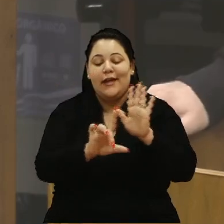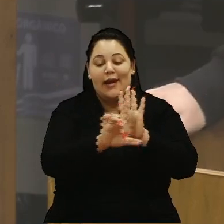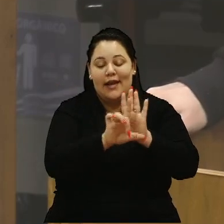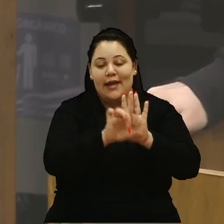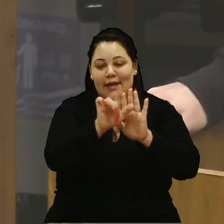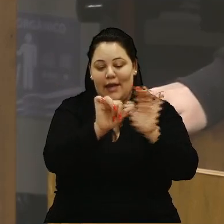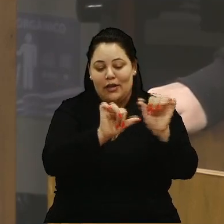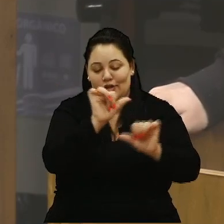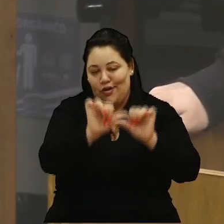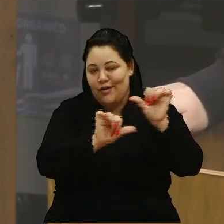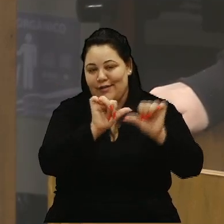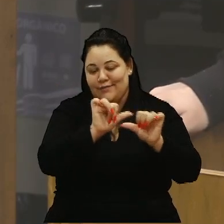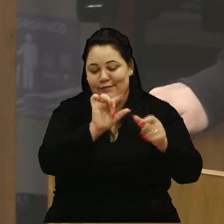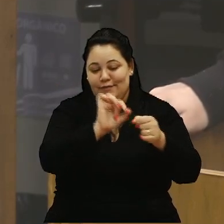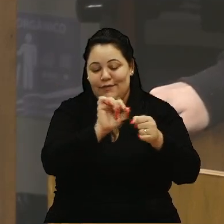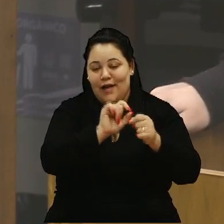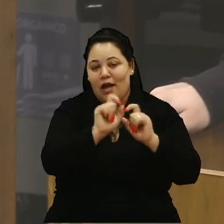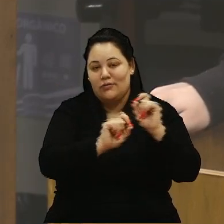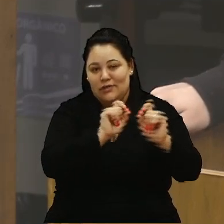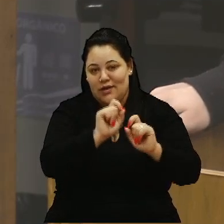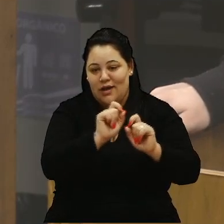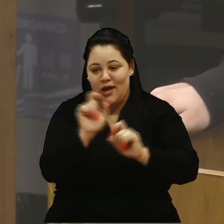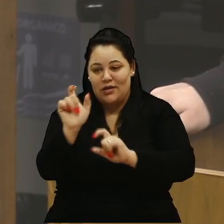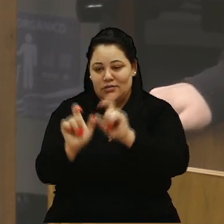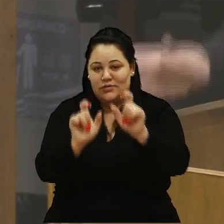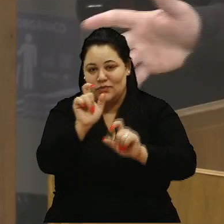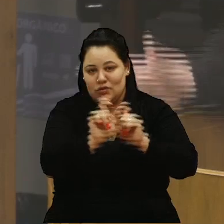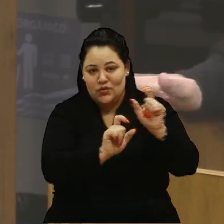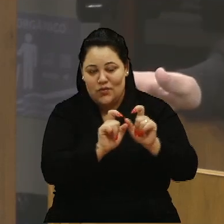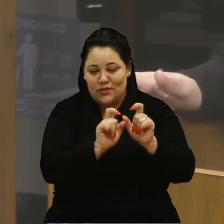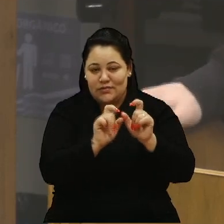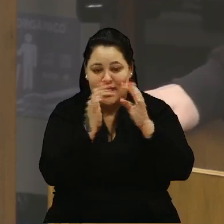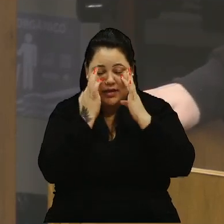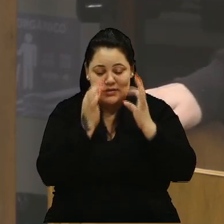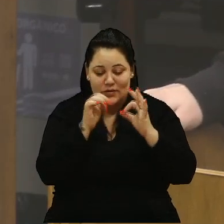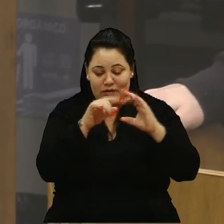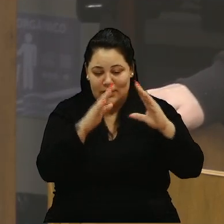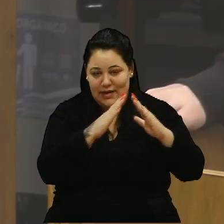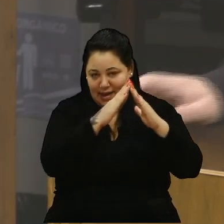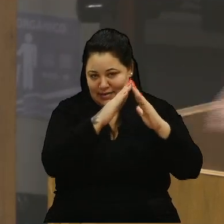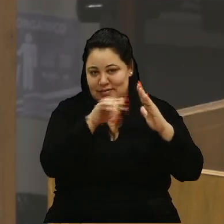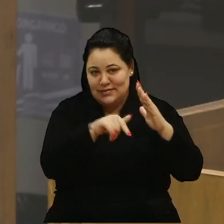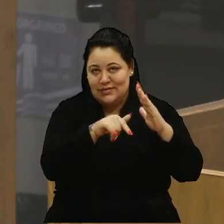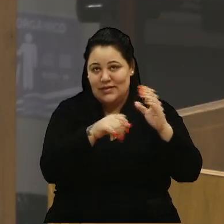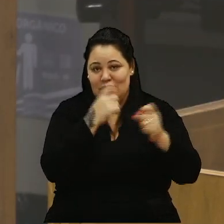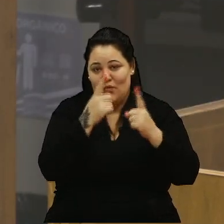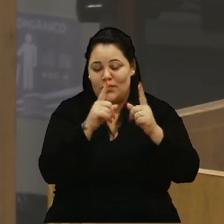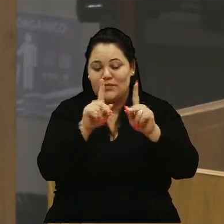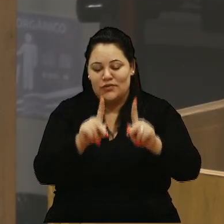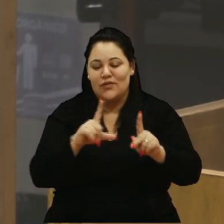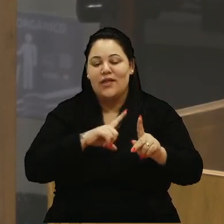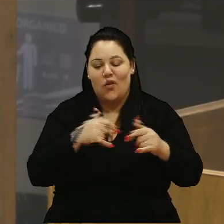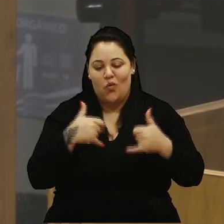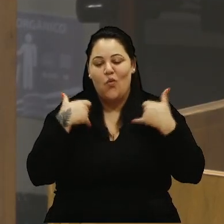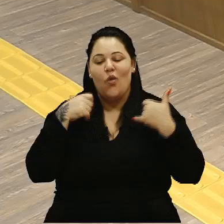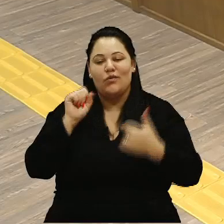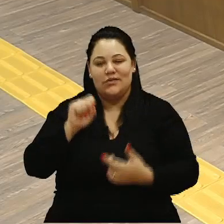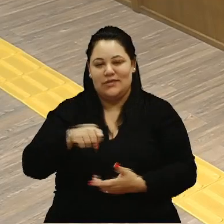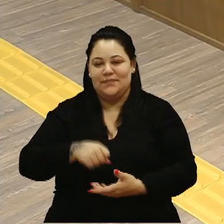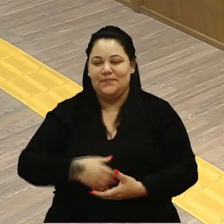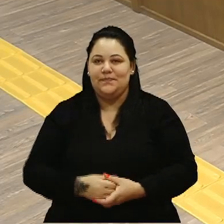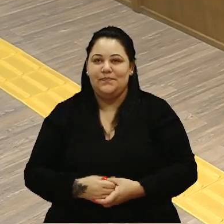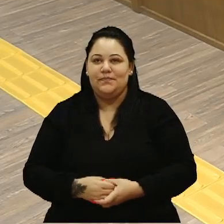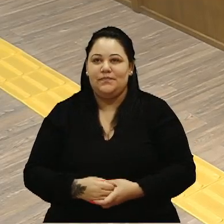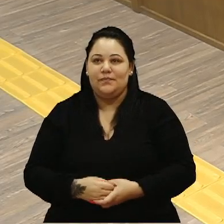cultura, que fazem com que as pessoas olhem para essa casa e uma parcela significativa se orgulhem. De imediato.